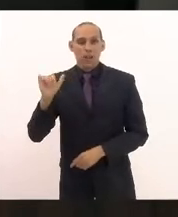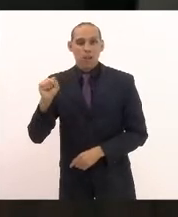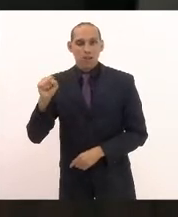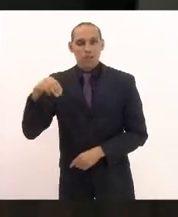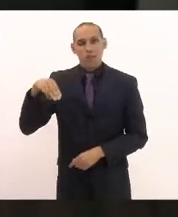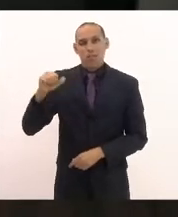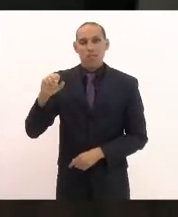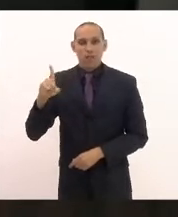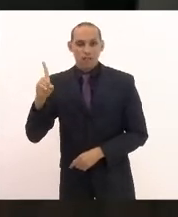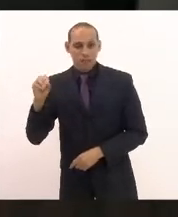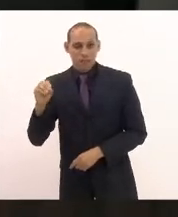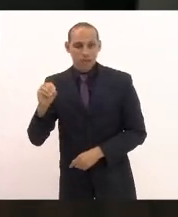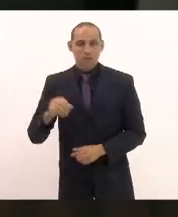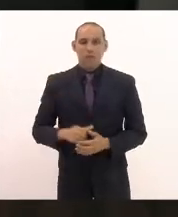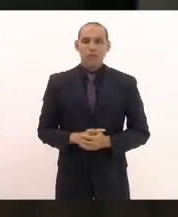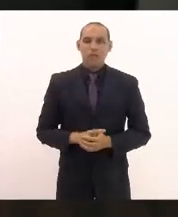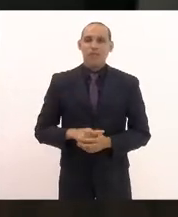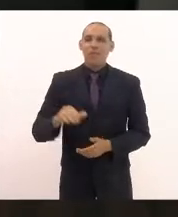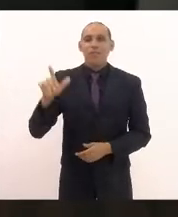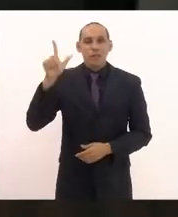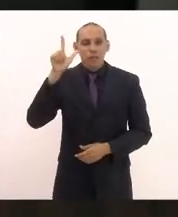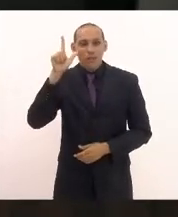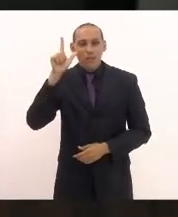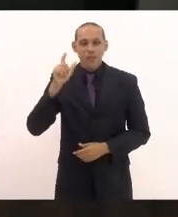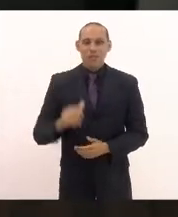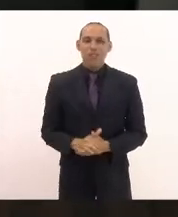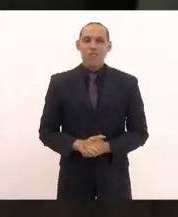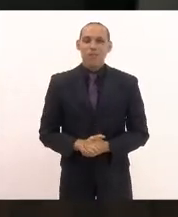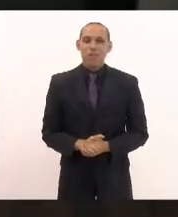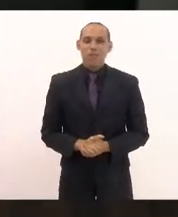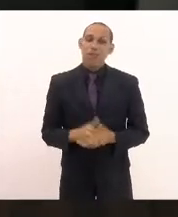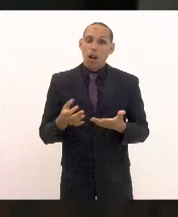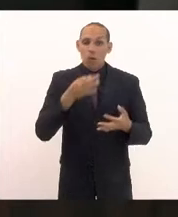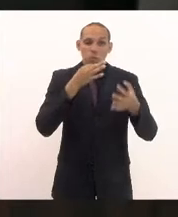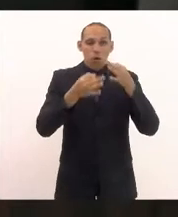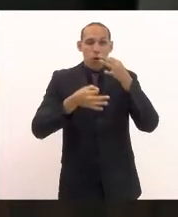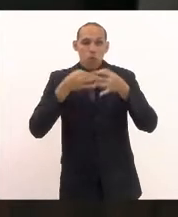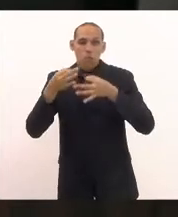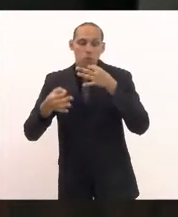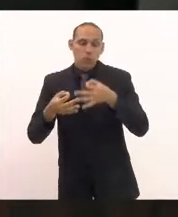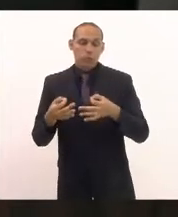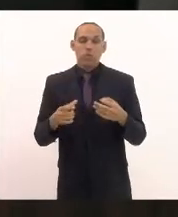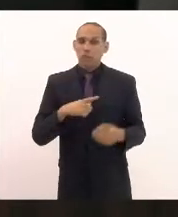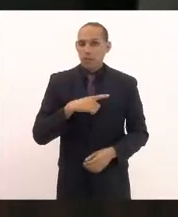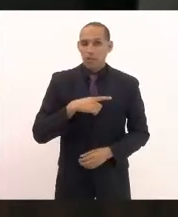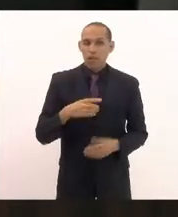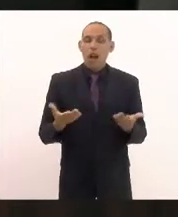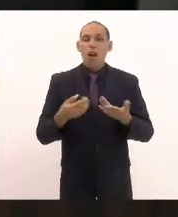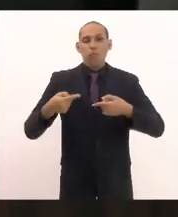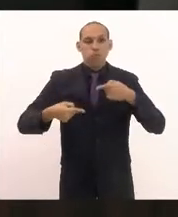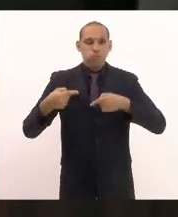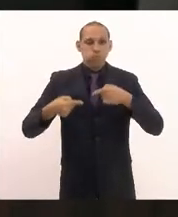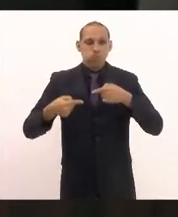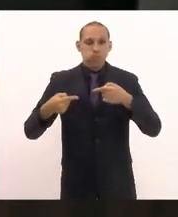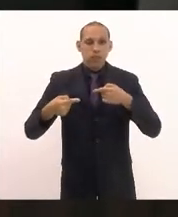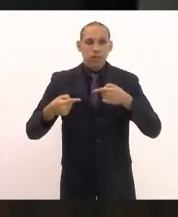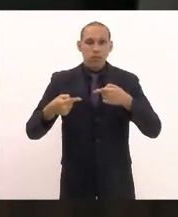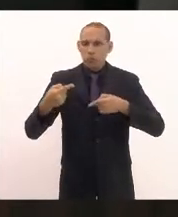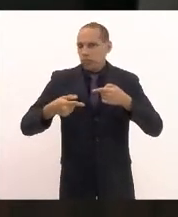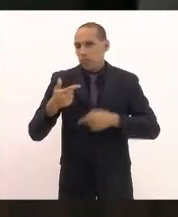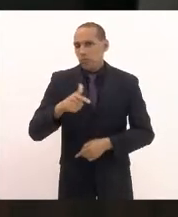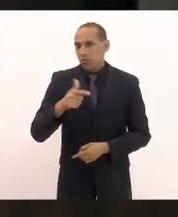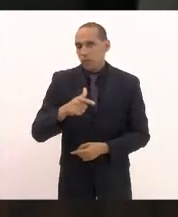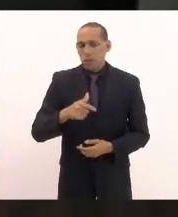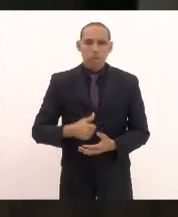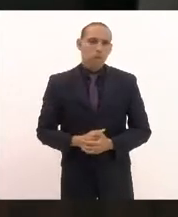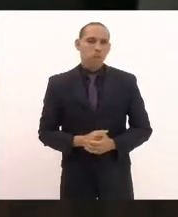saudado. Tinha. Com os pareceres emitidos, em discussão, não havendo quem queira